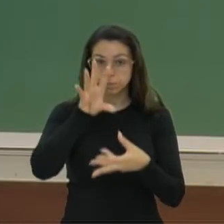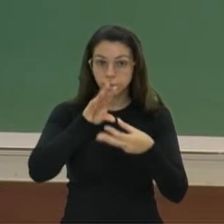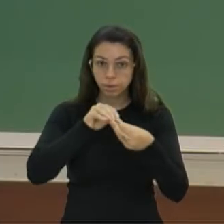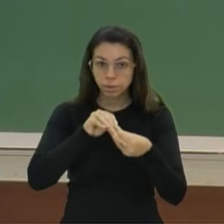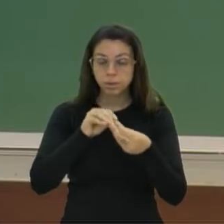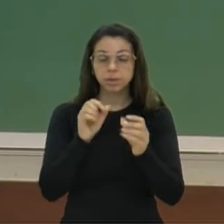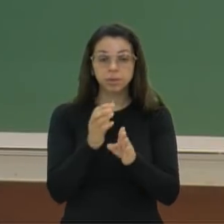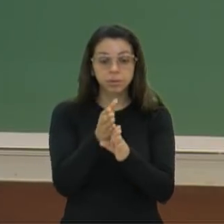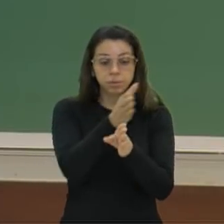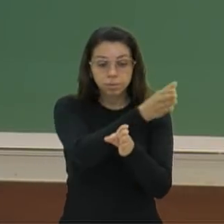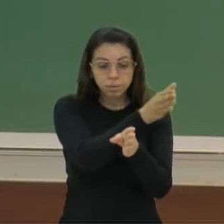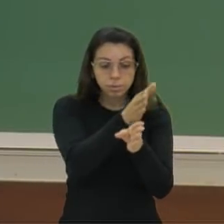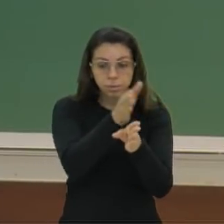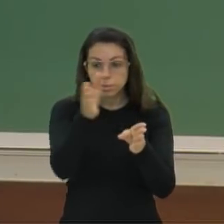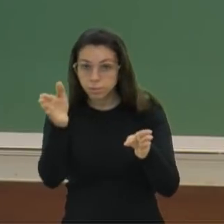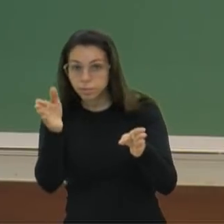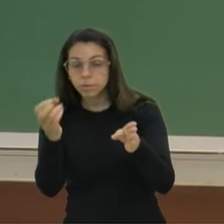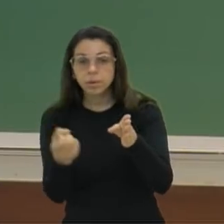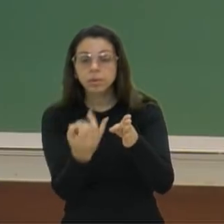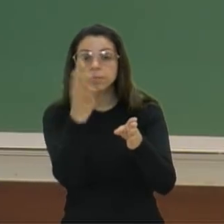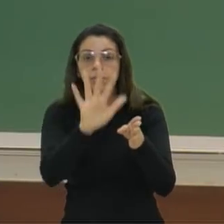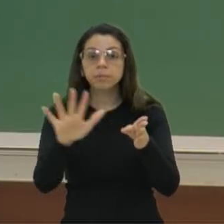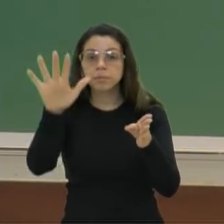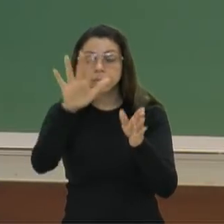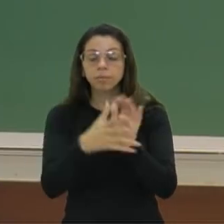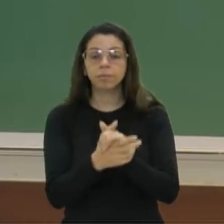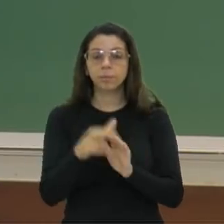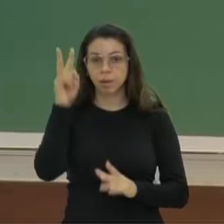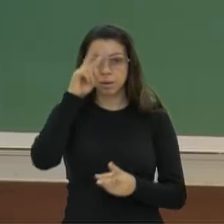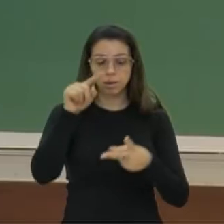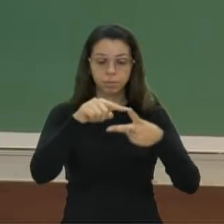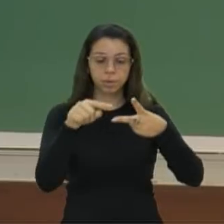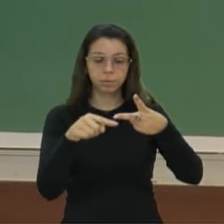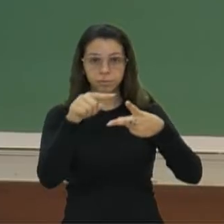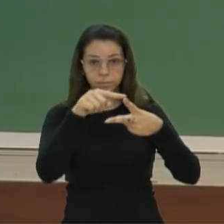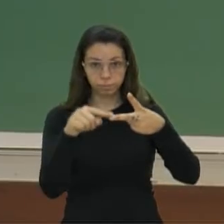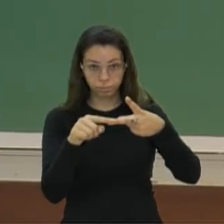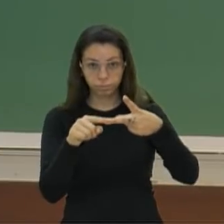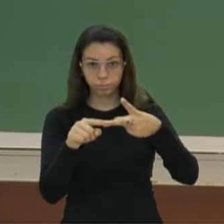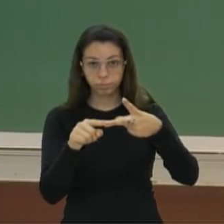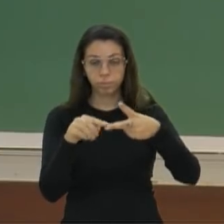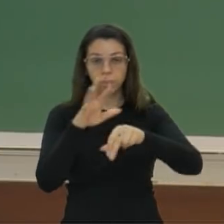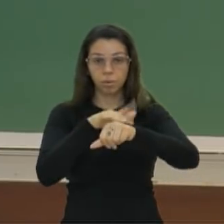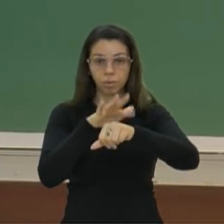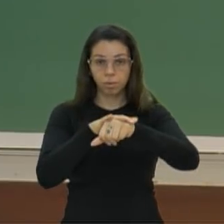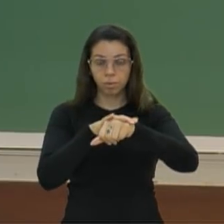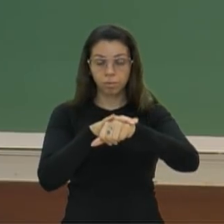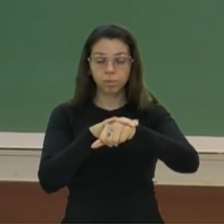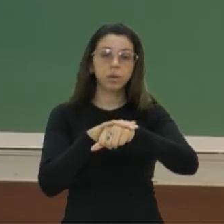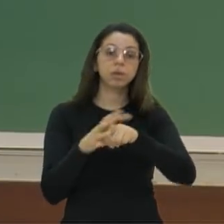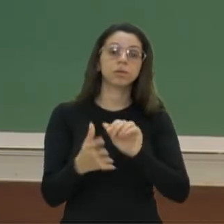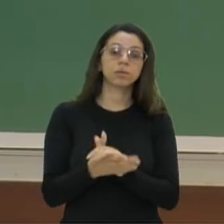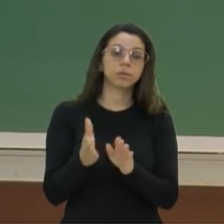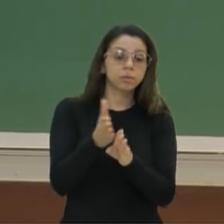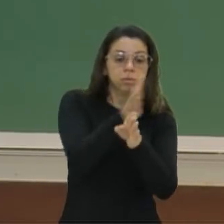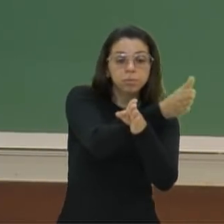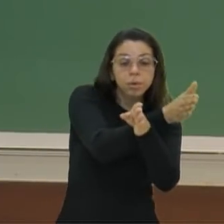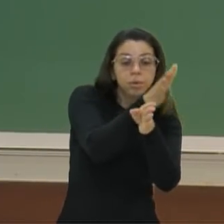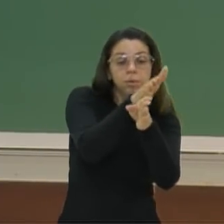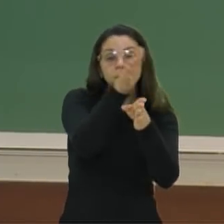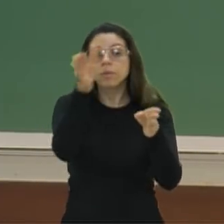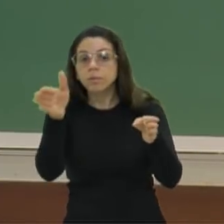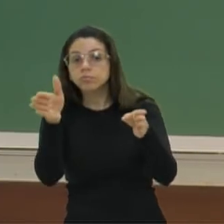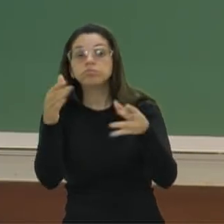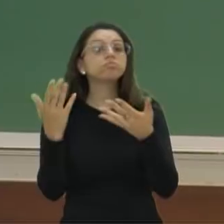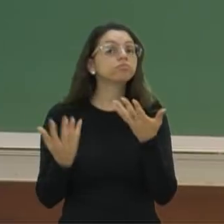retina, antes ou depois. E lembre da miopia e da hipermetropia. Será que é formada depois, antes ou